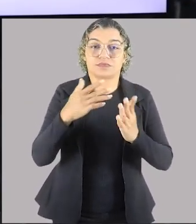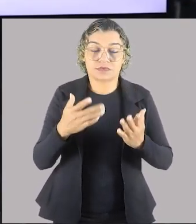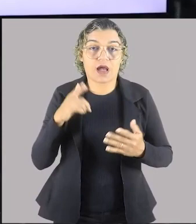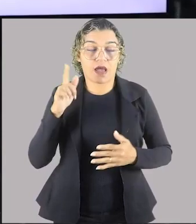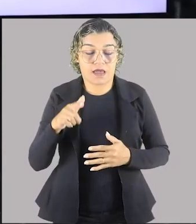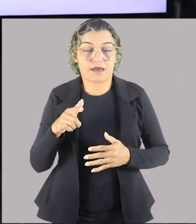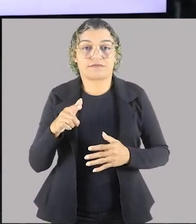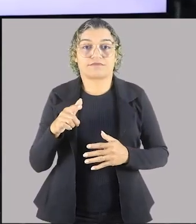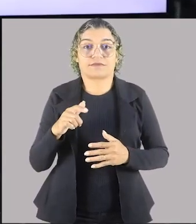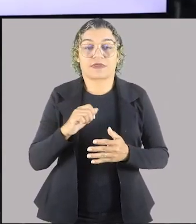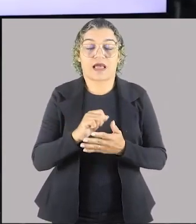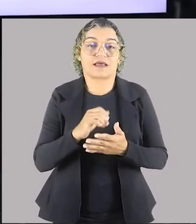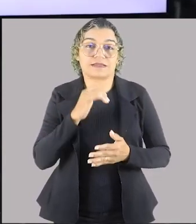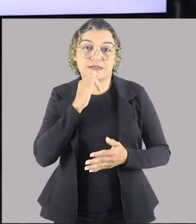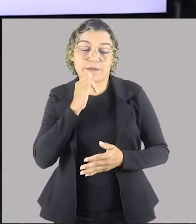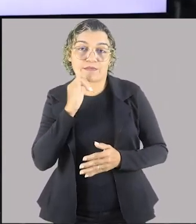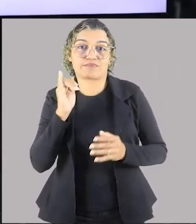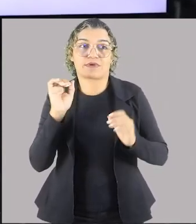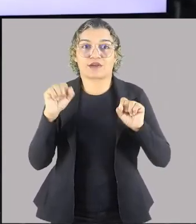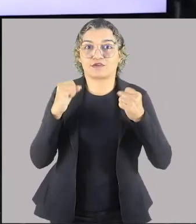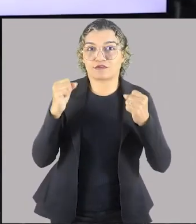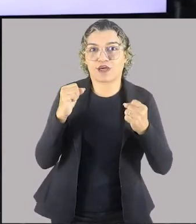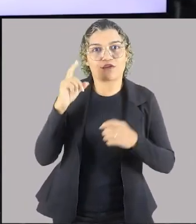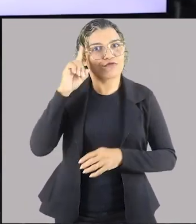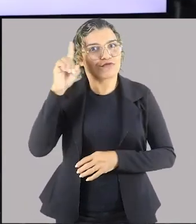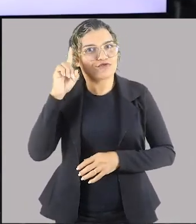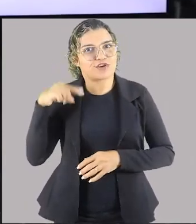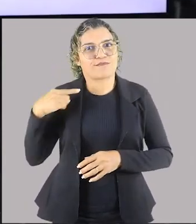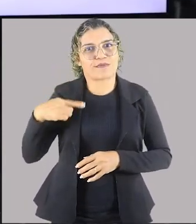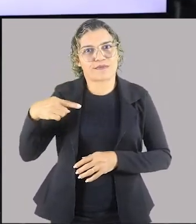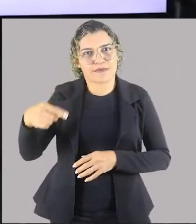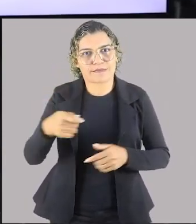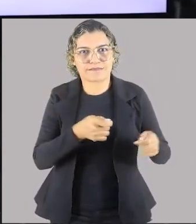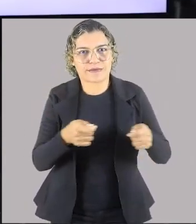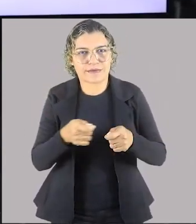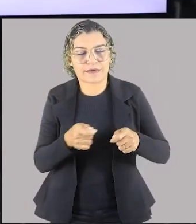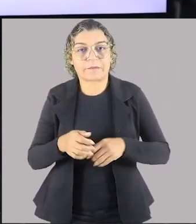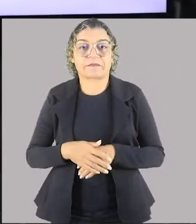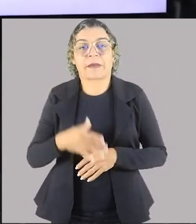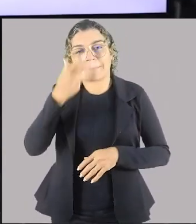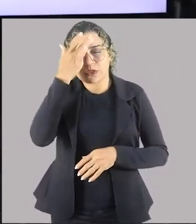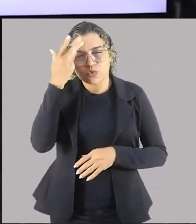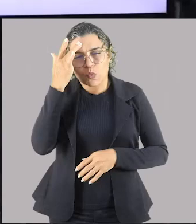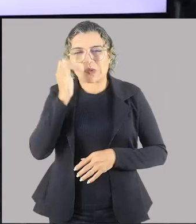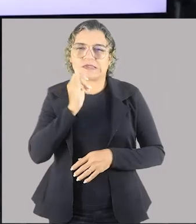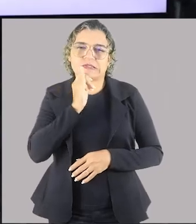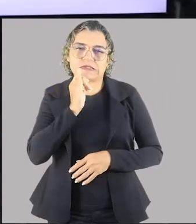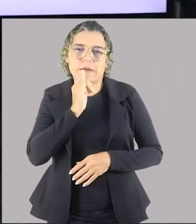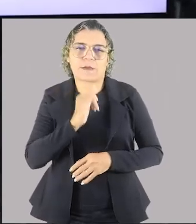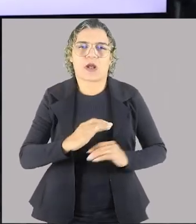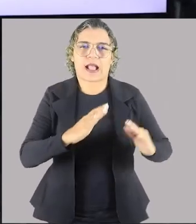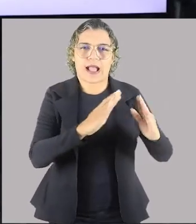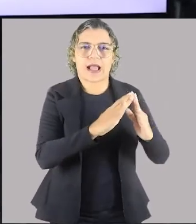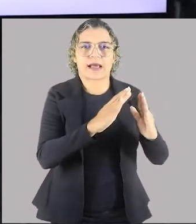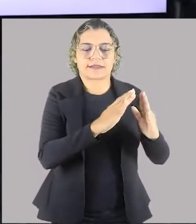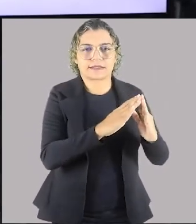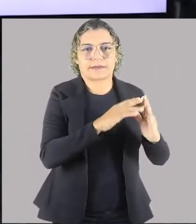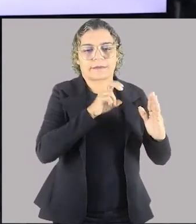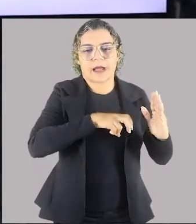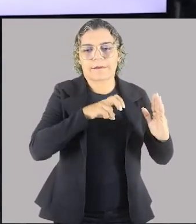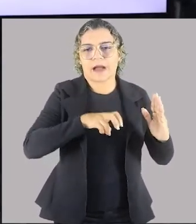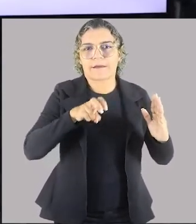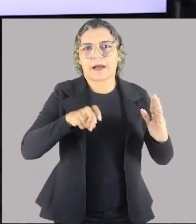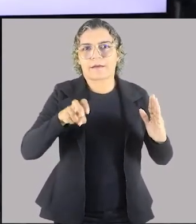nosso cotidiano. Então, o indivíduo que, por exemplo, ele vai da sua casa e tem que caminhar 10